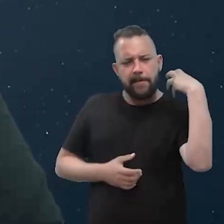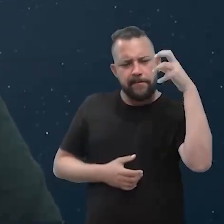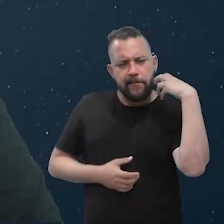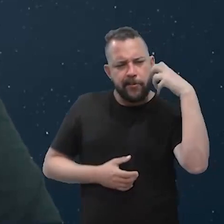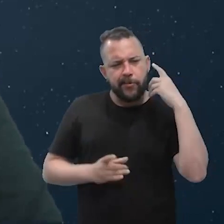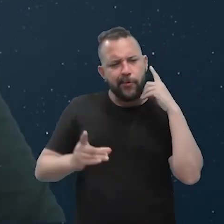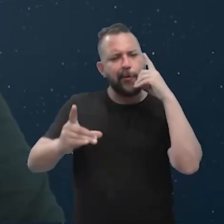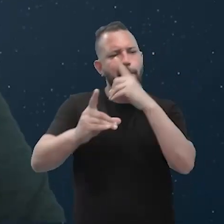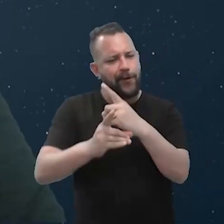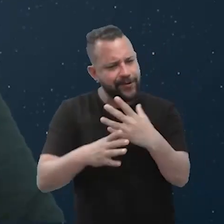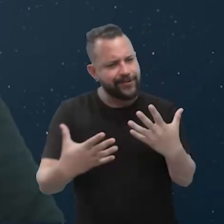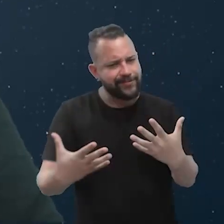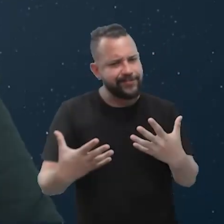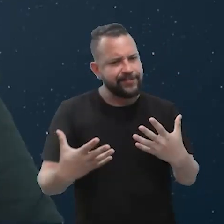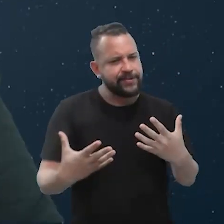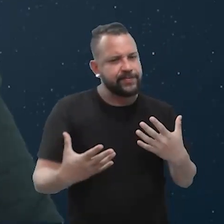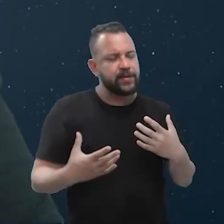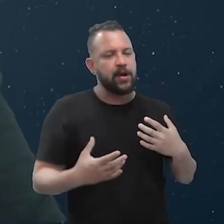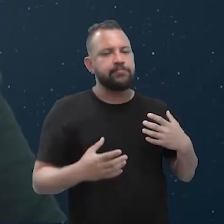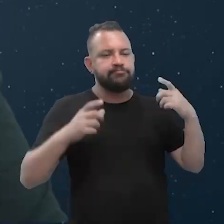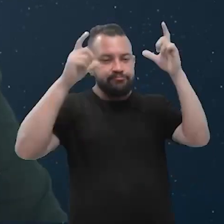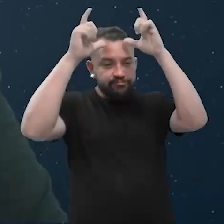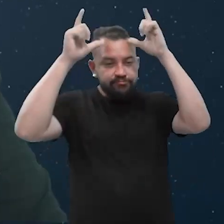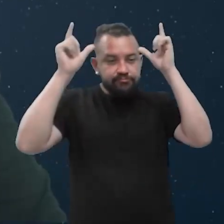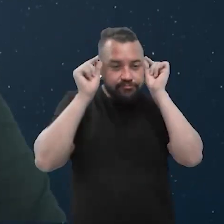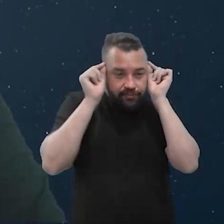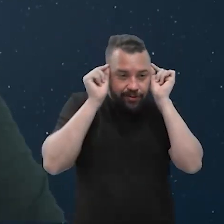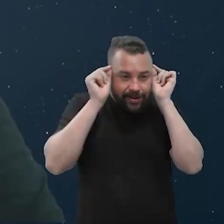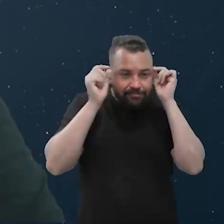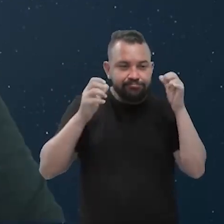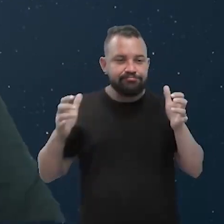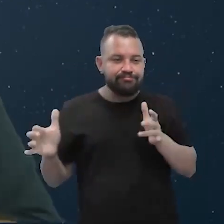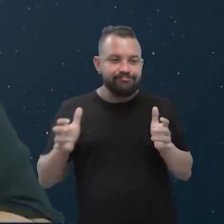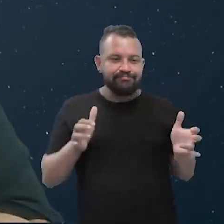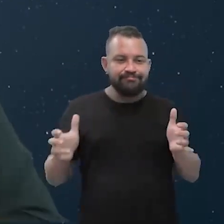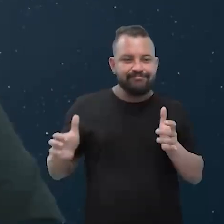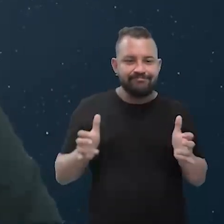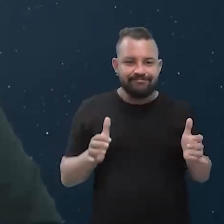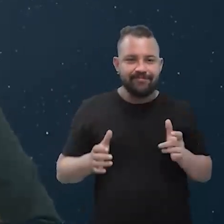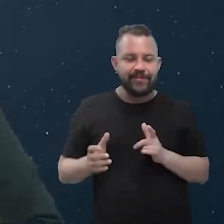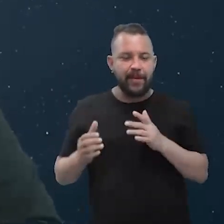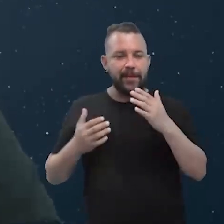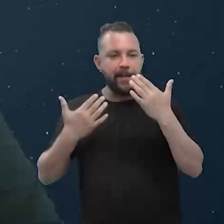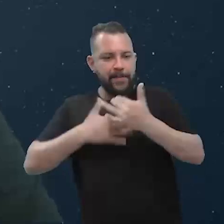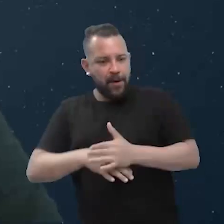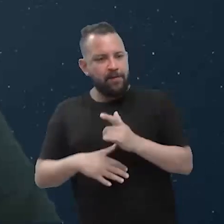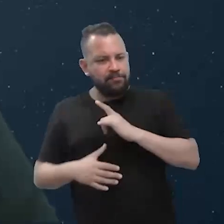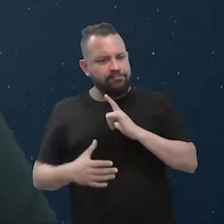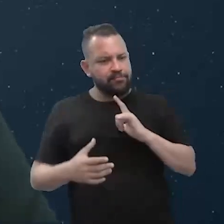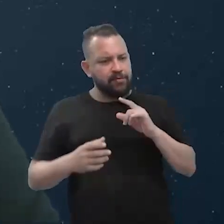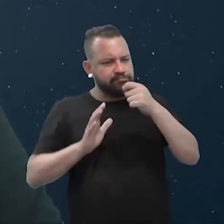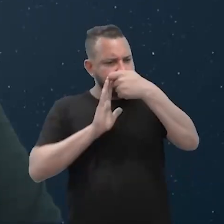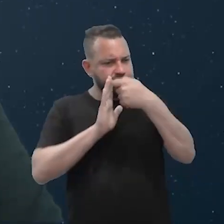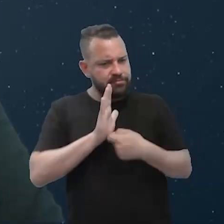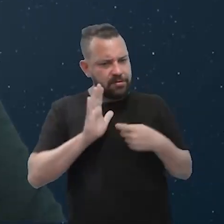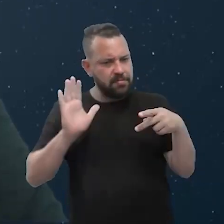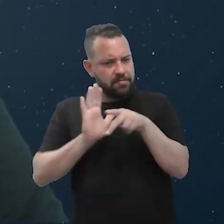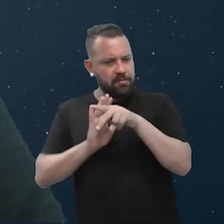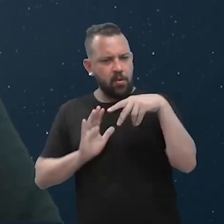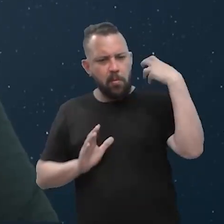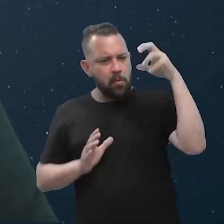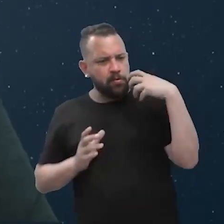você encontra uma música de Luiz Gonzaga, não é? Na prova do Enem, como já apareceu o texto de Luiz